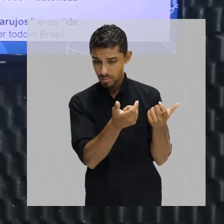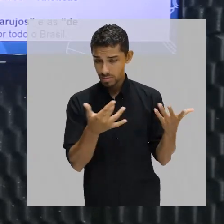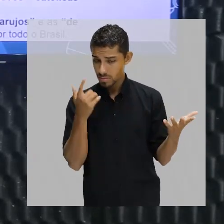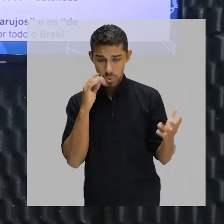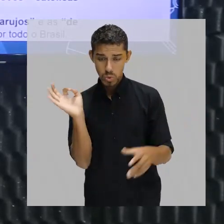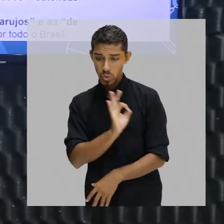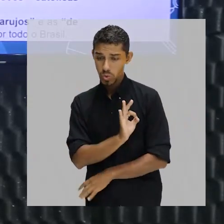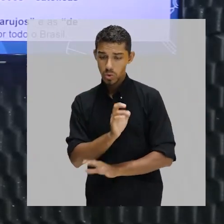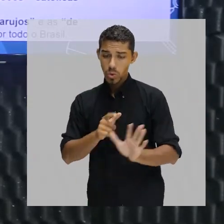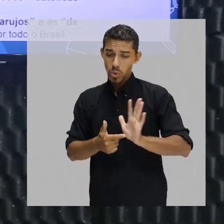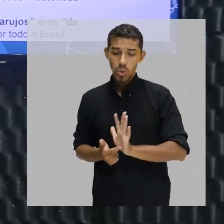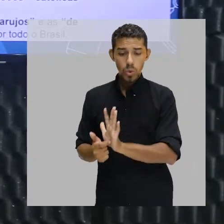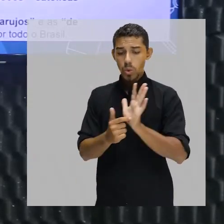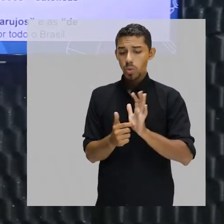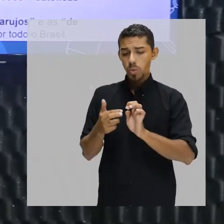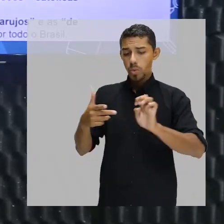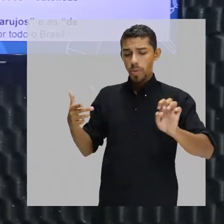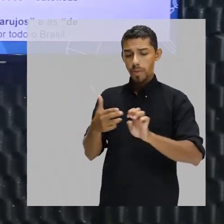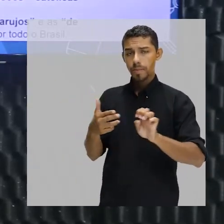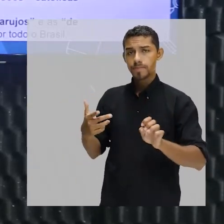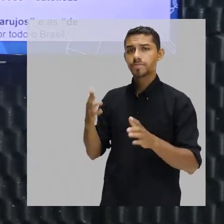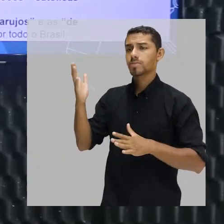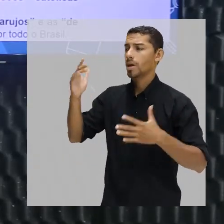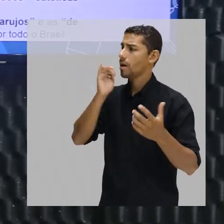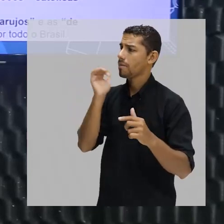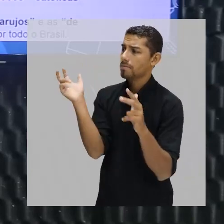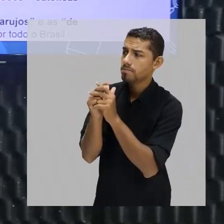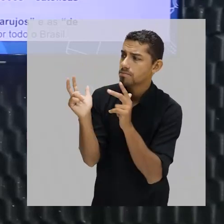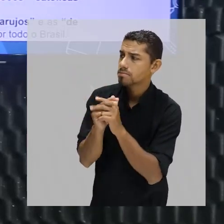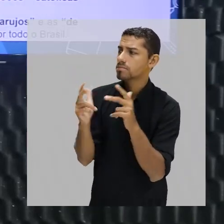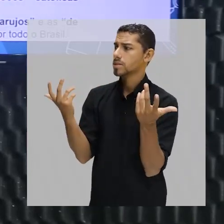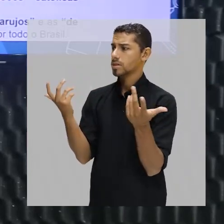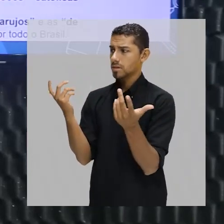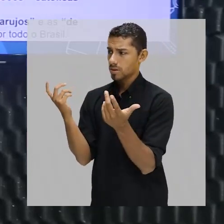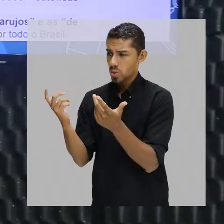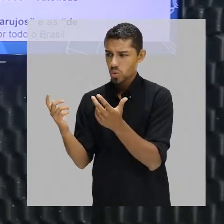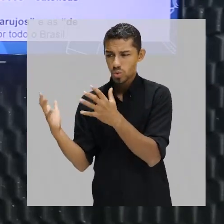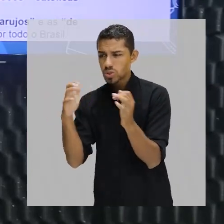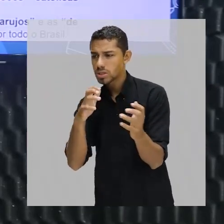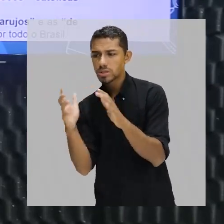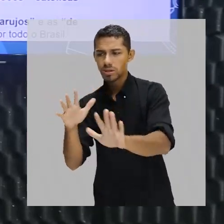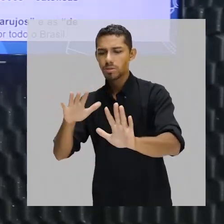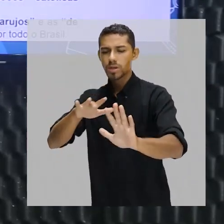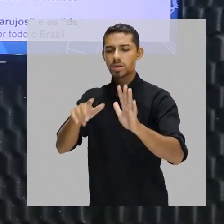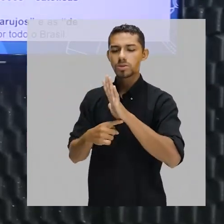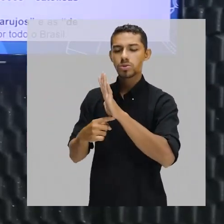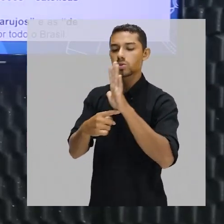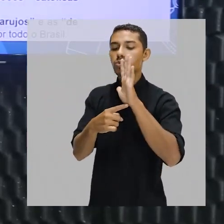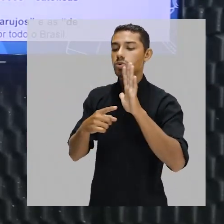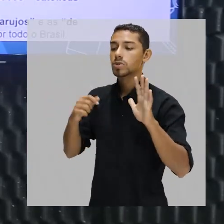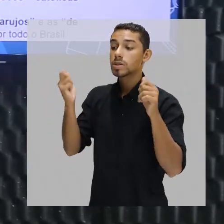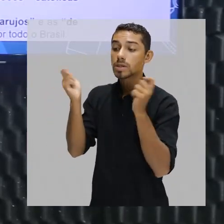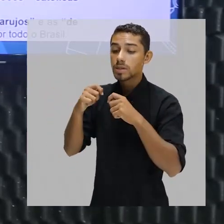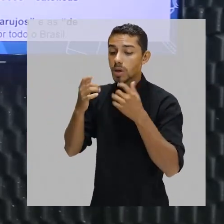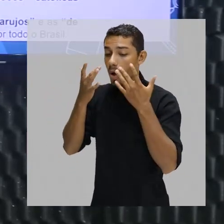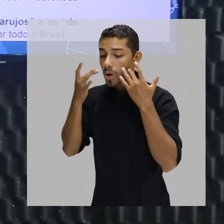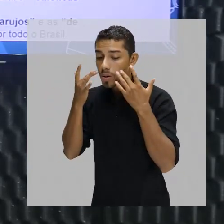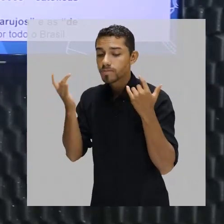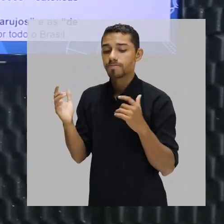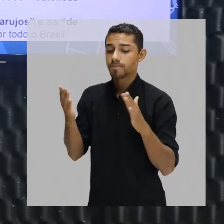apresenta elementos místicos, é embasado em situações mundanas, uma briga, uma batalha, que é mais elegante de mostrar. A origem